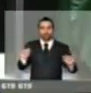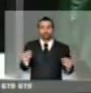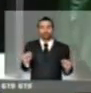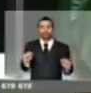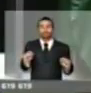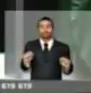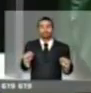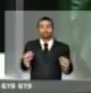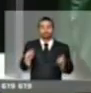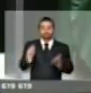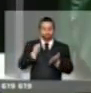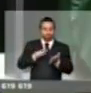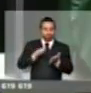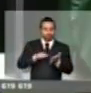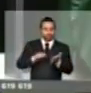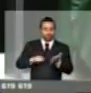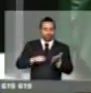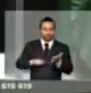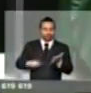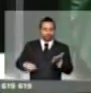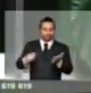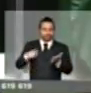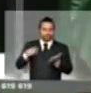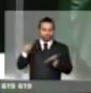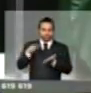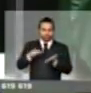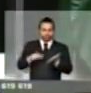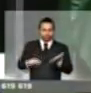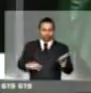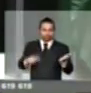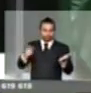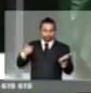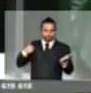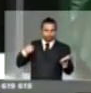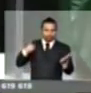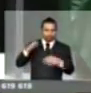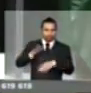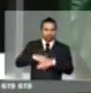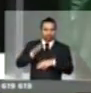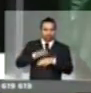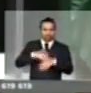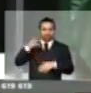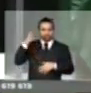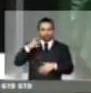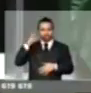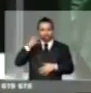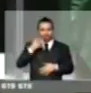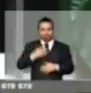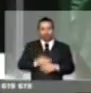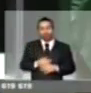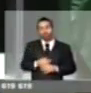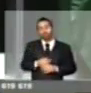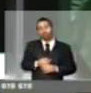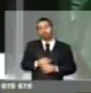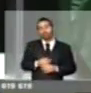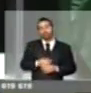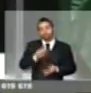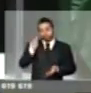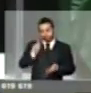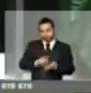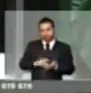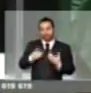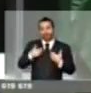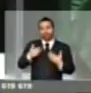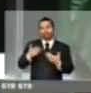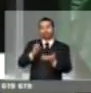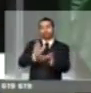por escrito, lido, desse meu discurso. Na verdade, quero parabenizar mais